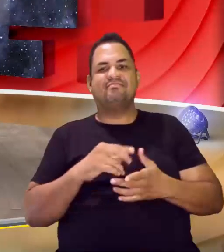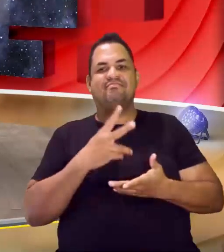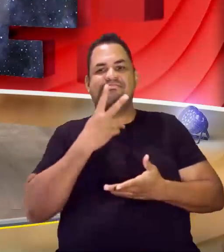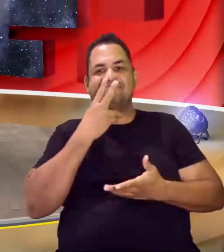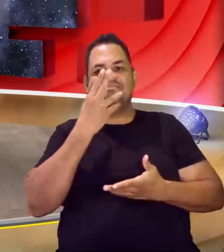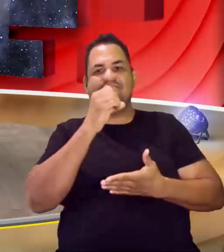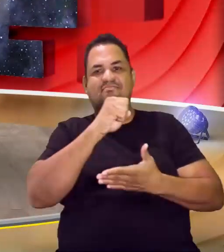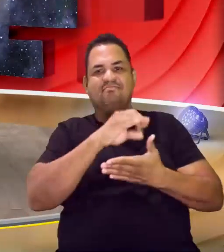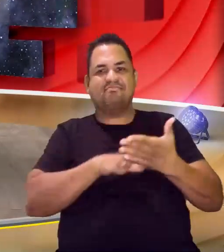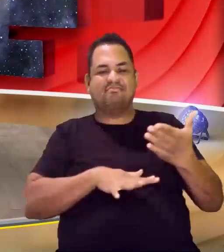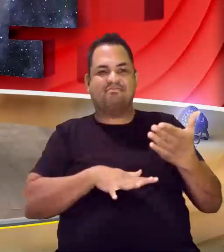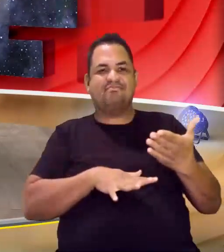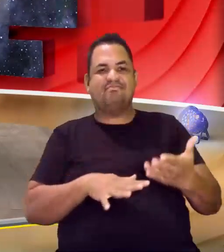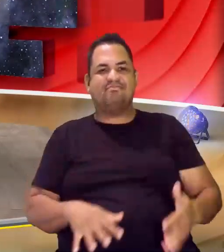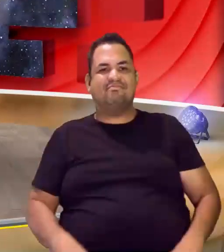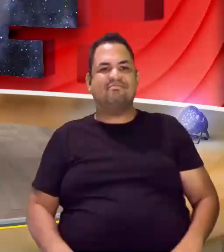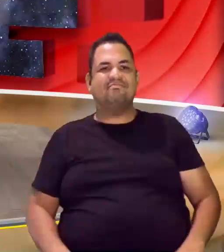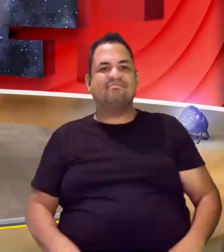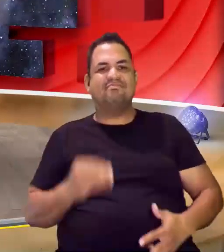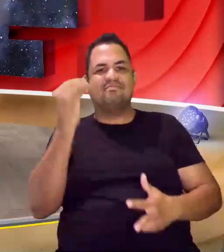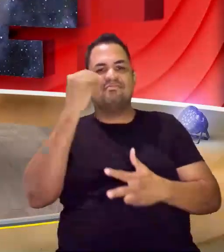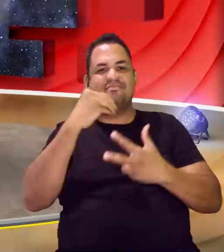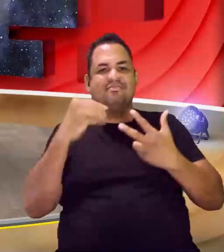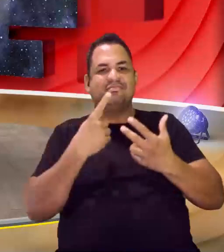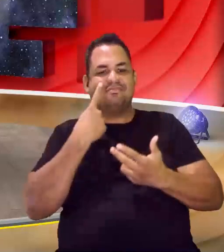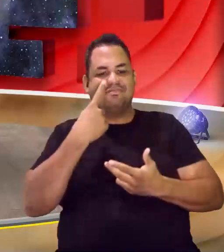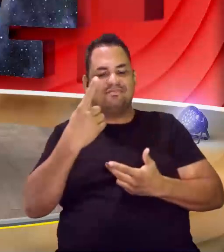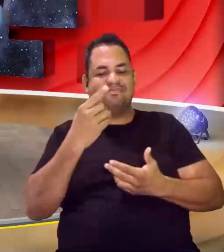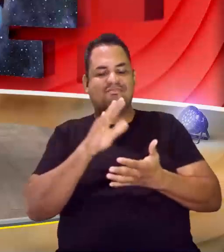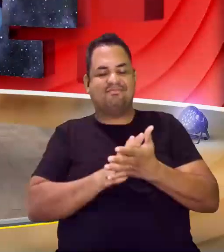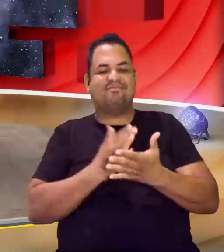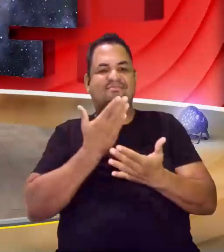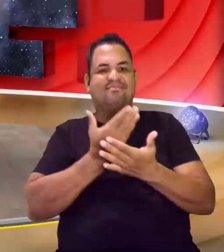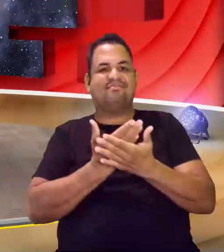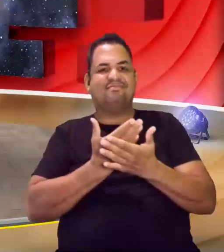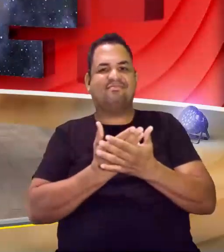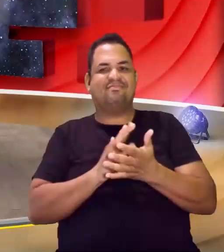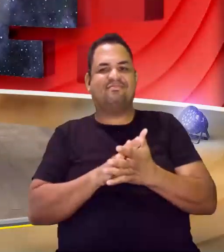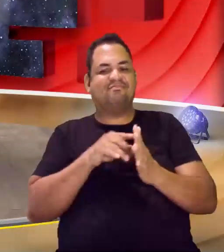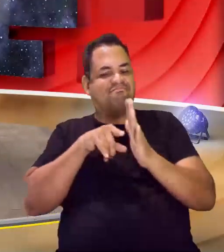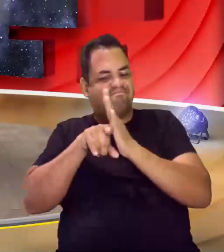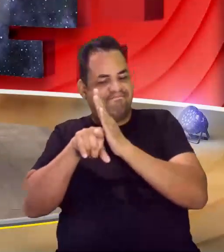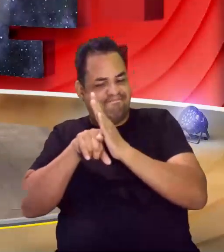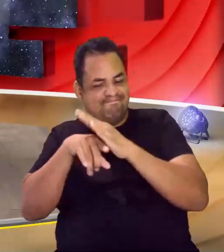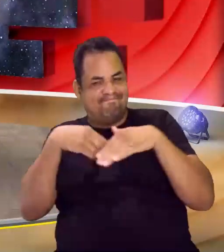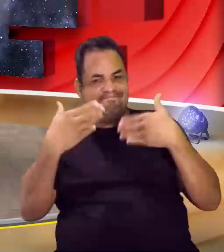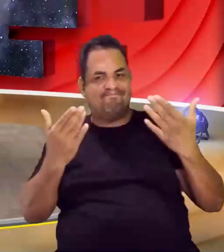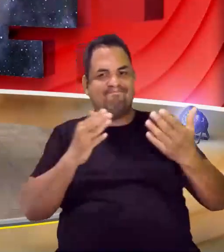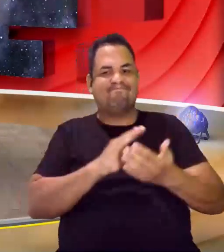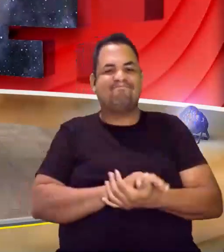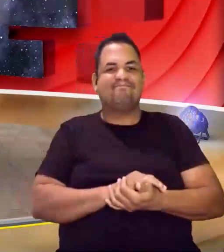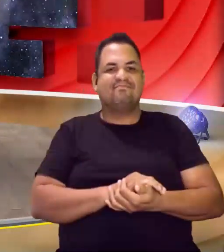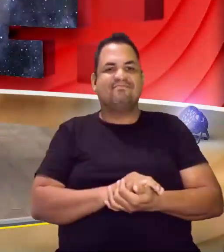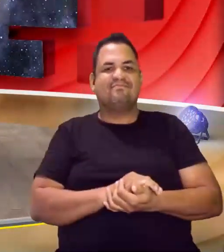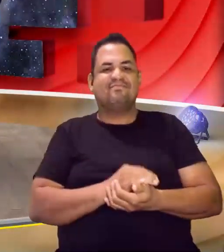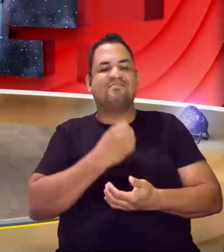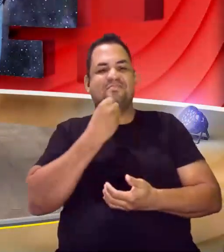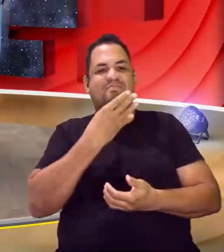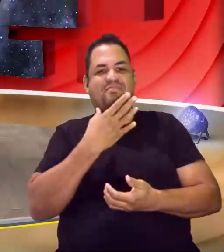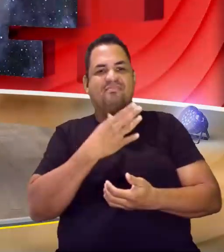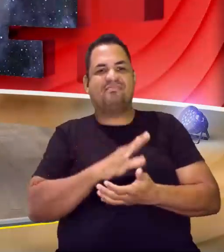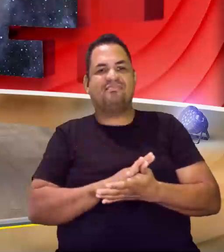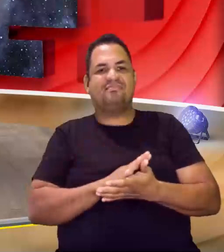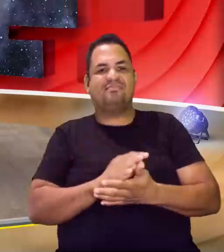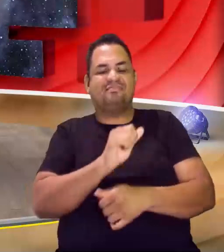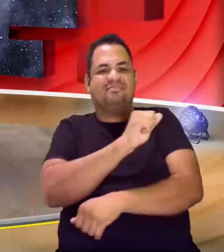demais nossas questões. Né? Acho que o pessoal do Enem está assistindo nossas aulas aí. Vamos investigar. Colocando alguma coisa parecida. Que bom, né?